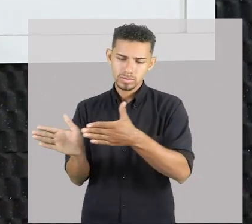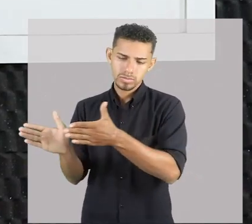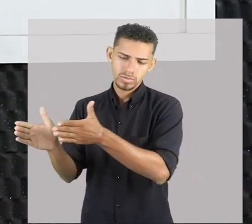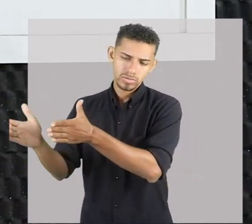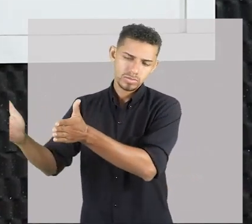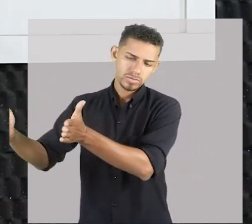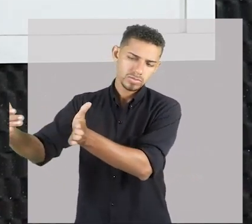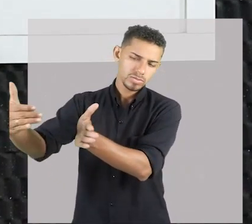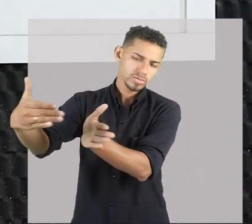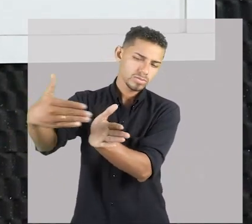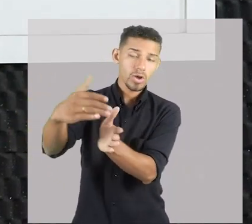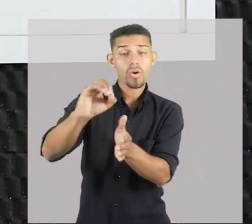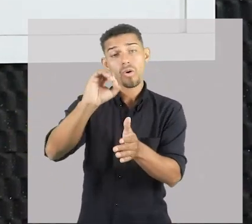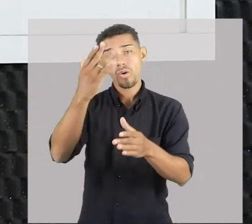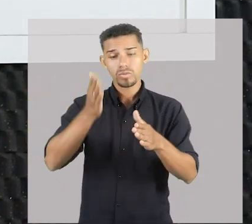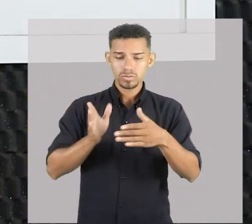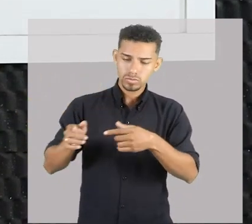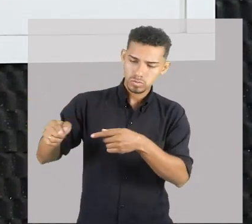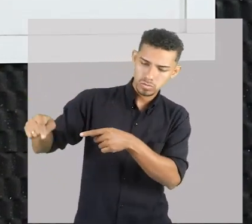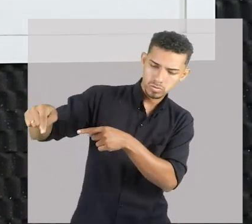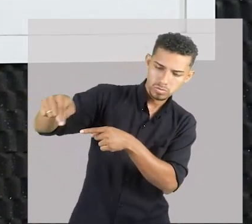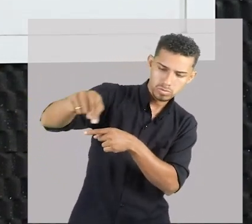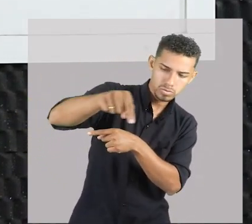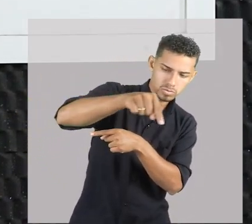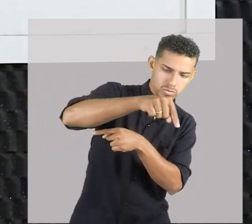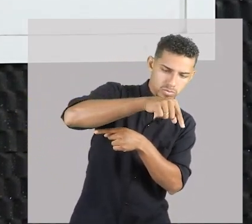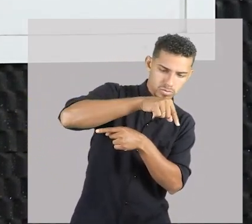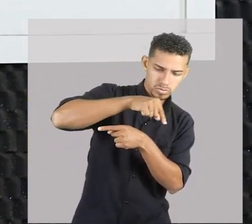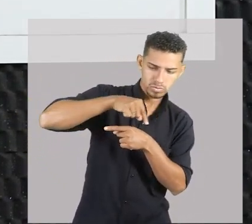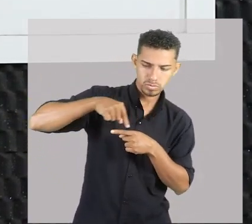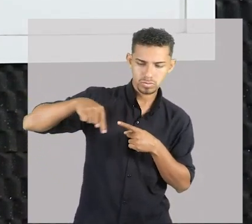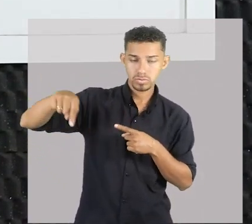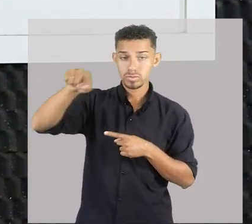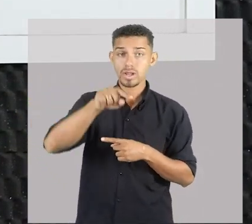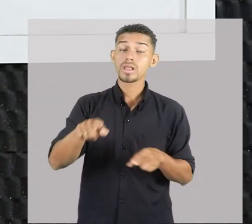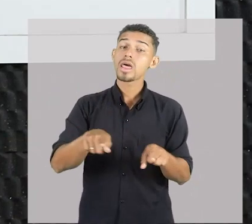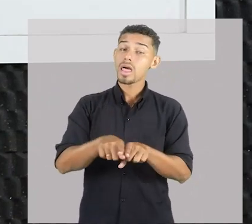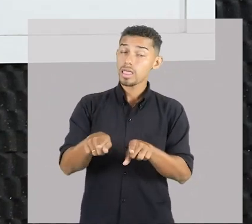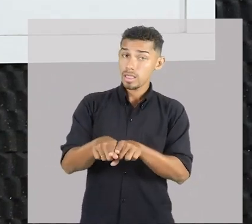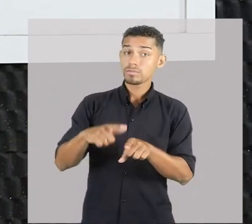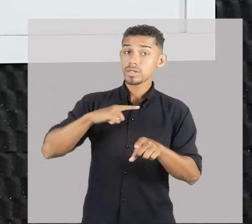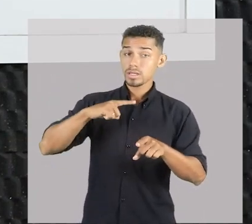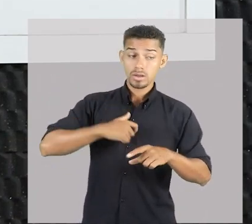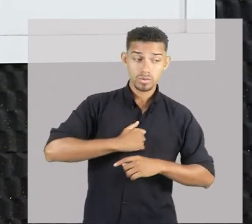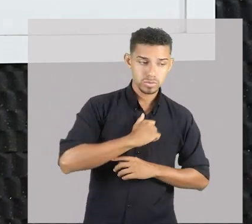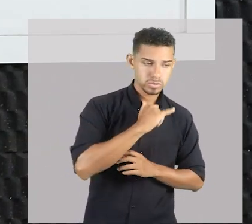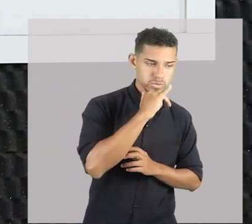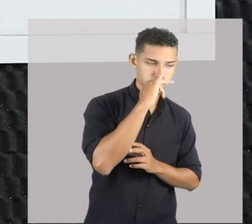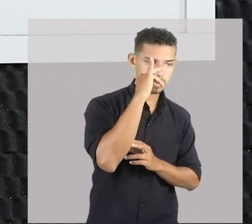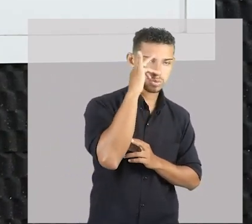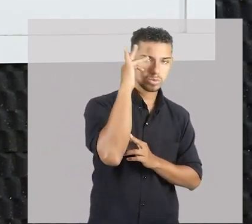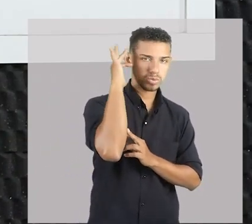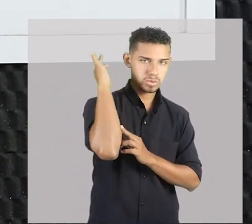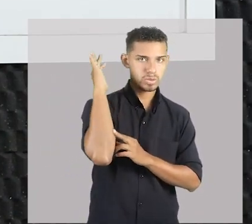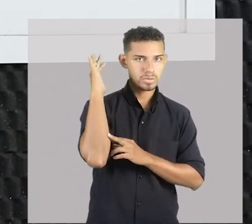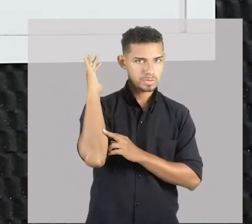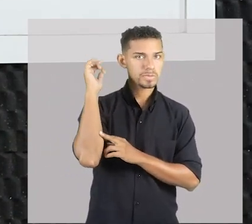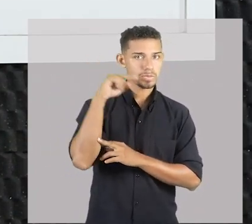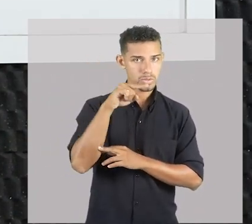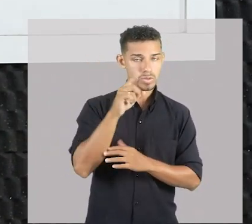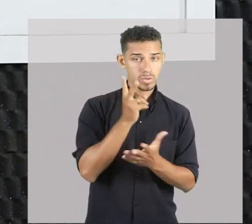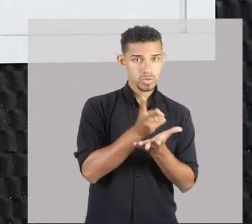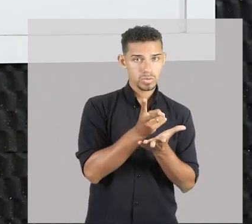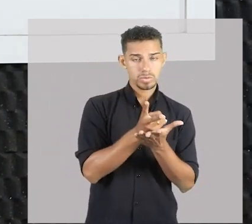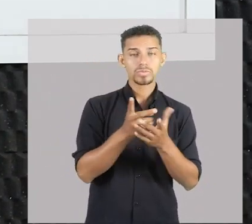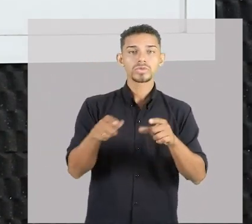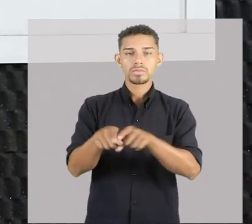até mesmo um círculo, eu tenho, além dessa velocidade escalar média, que continua do mesmo jeito,